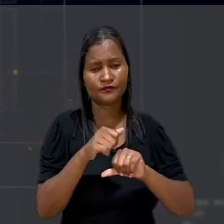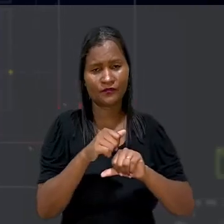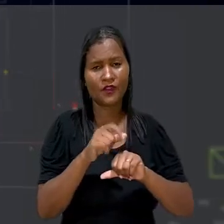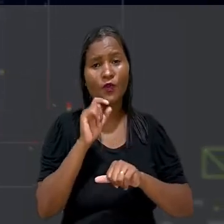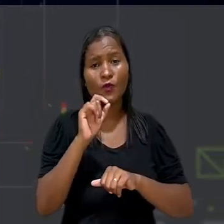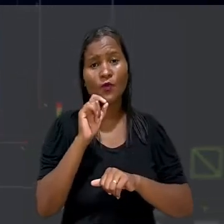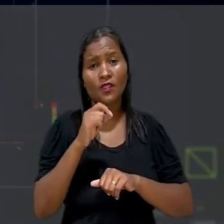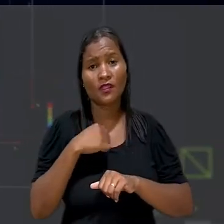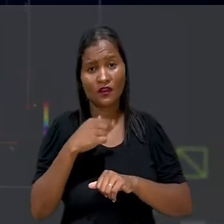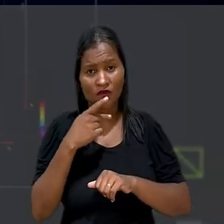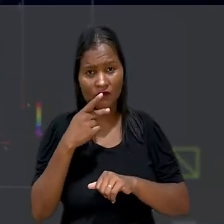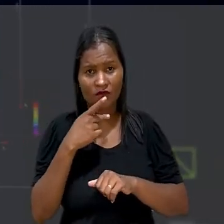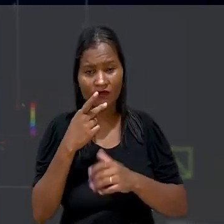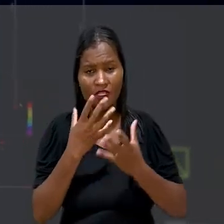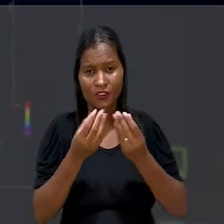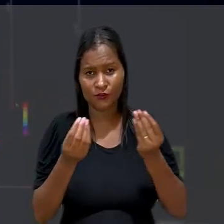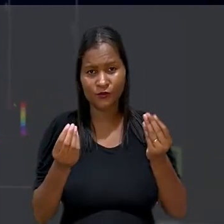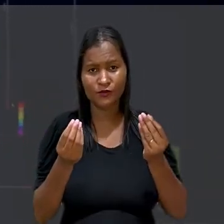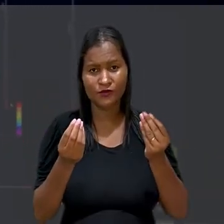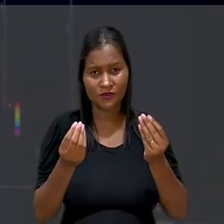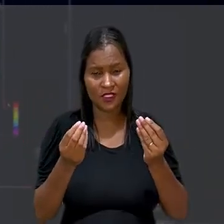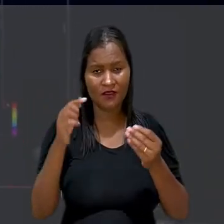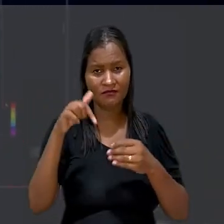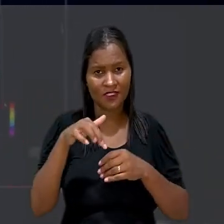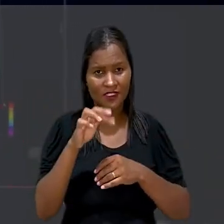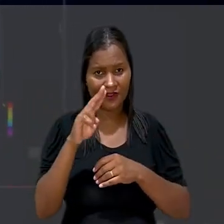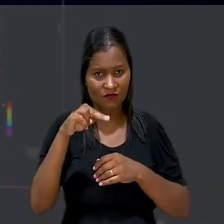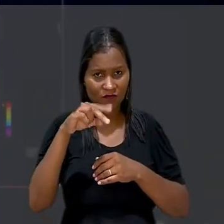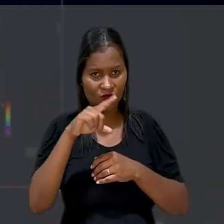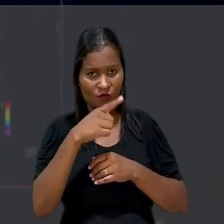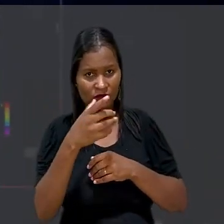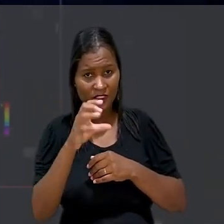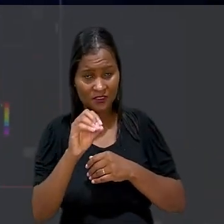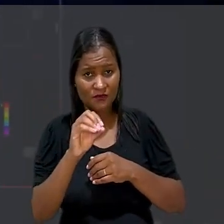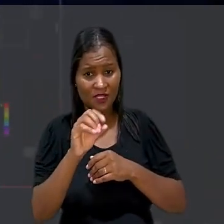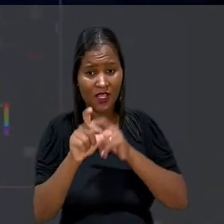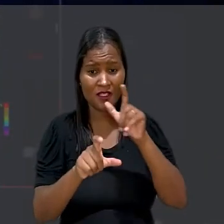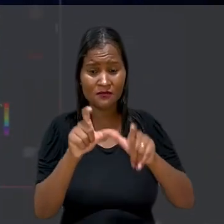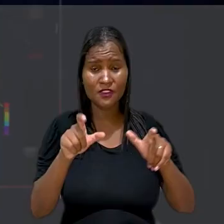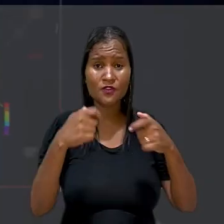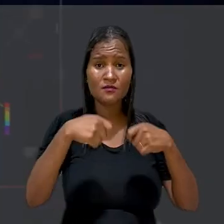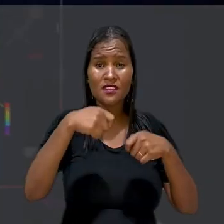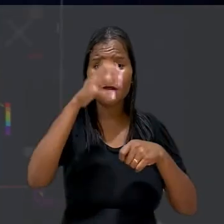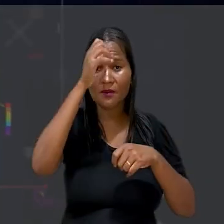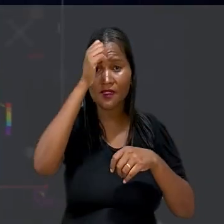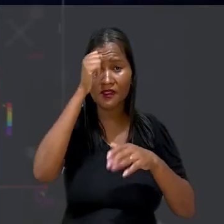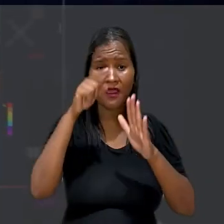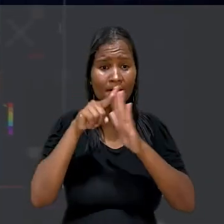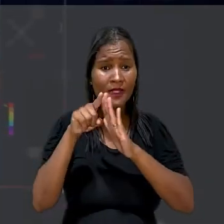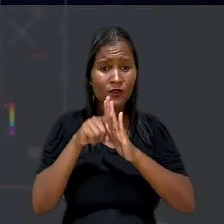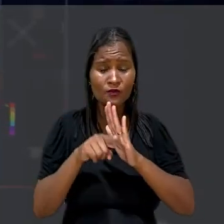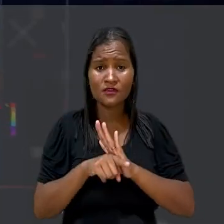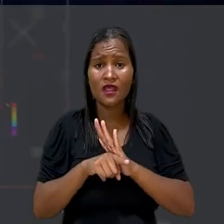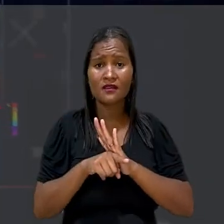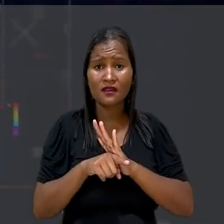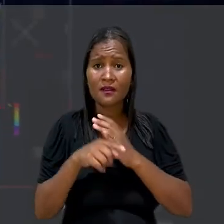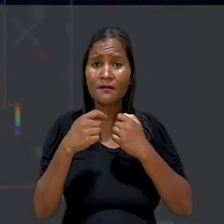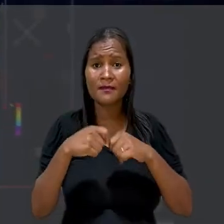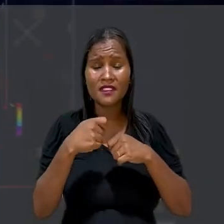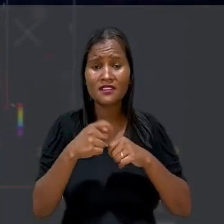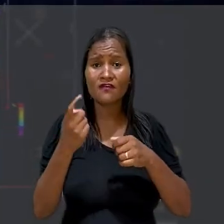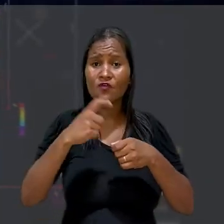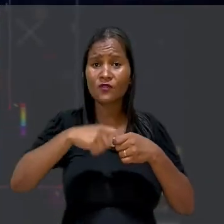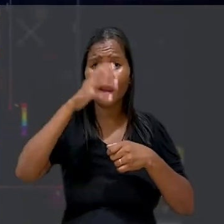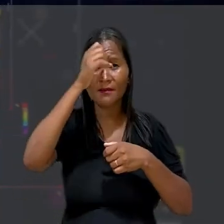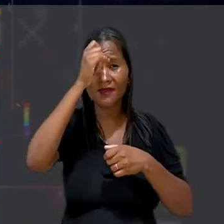tecla, em função dos nossos estudos aqui na Fundação Dom Cabral, é que as pessoas têm que aprender a perguntar. Então, acho que as pessoas têm que voltar a aprender a ter senso crítico.